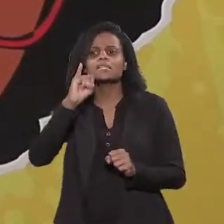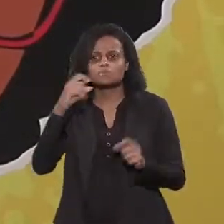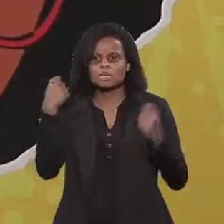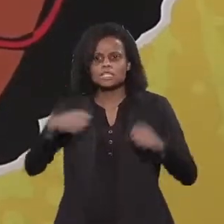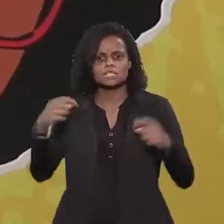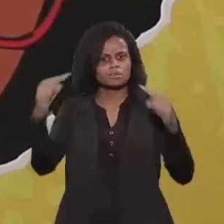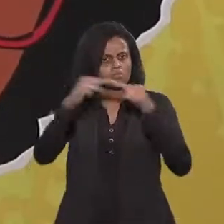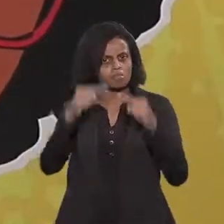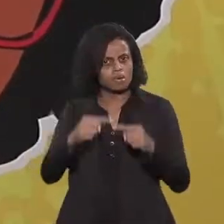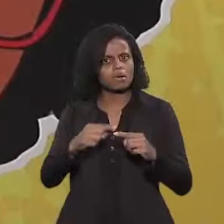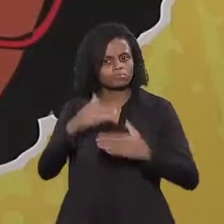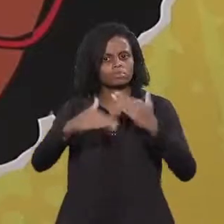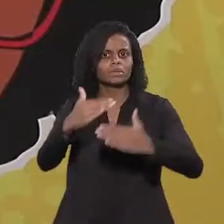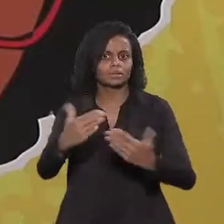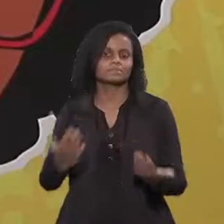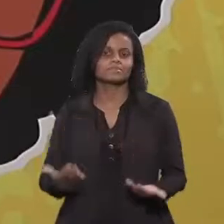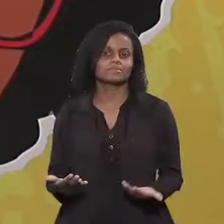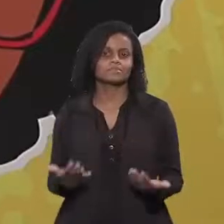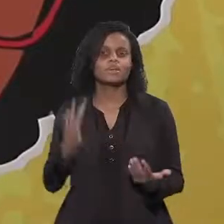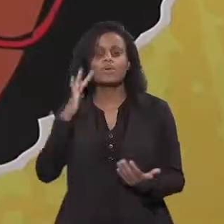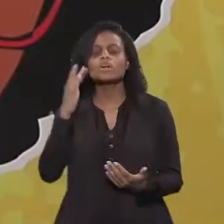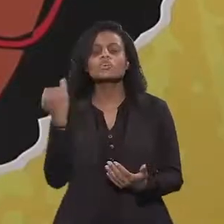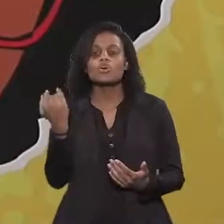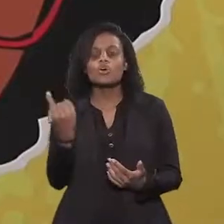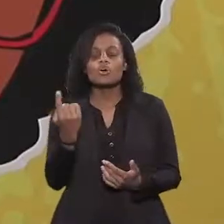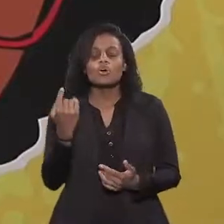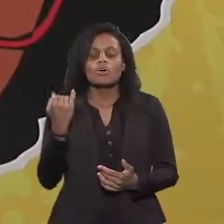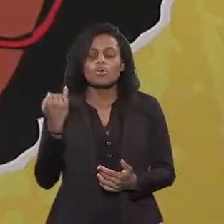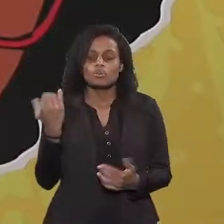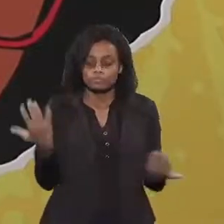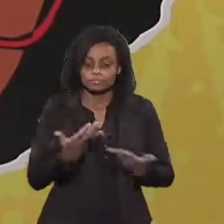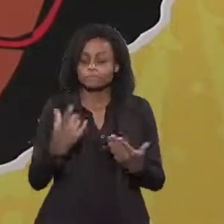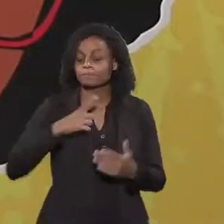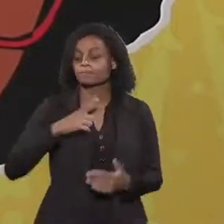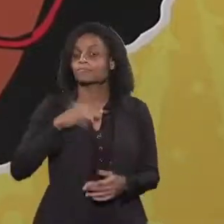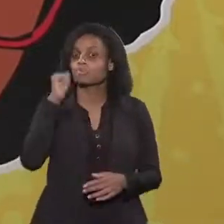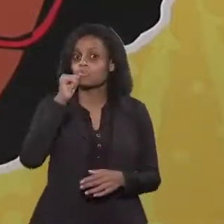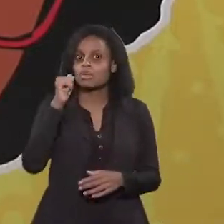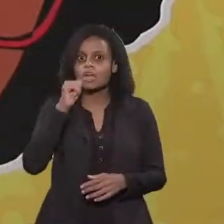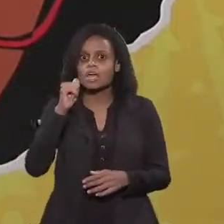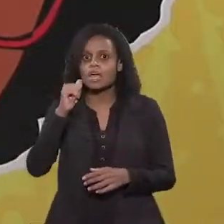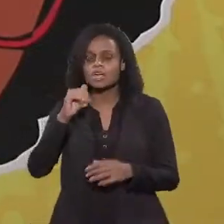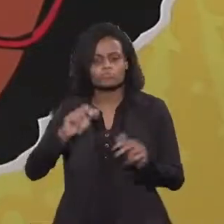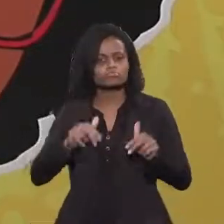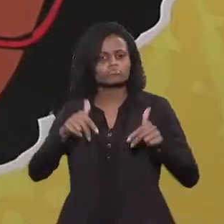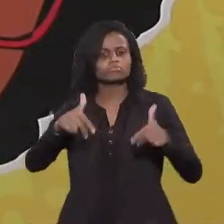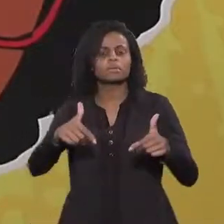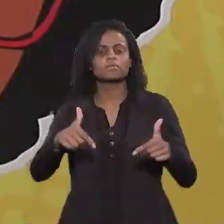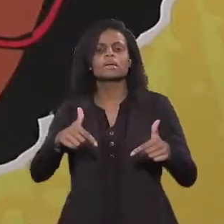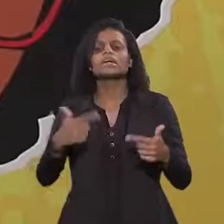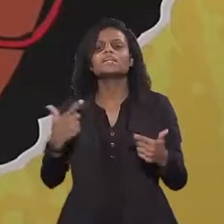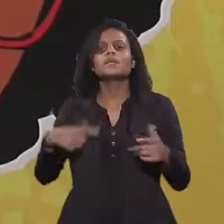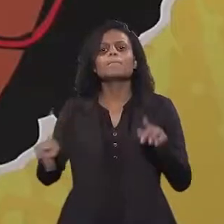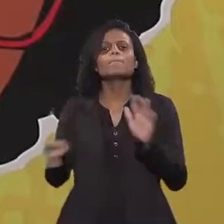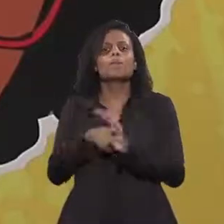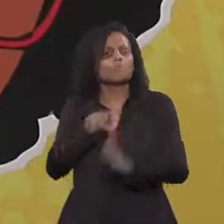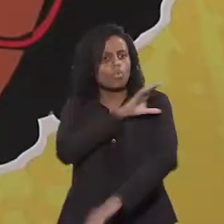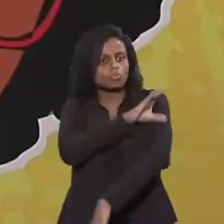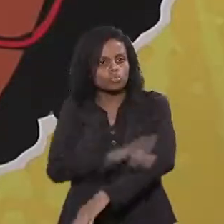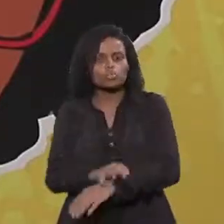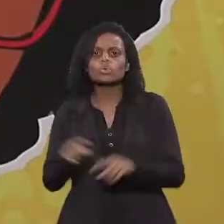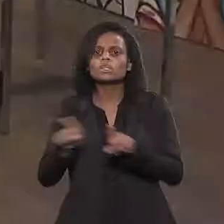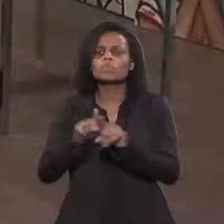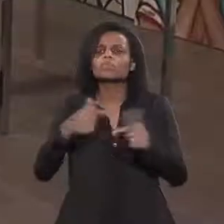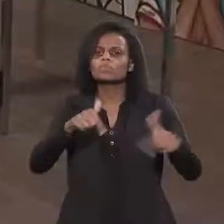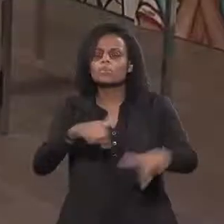nada se ela não for para frente, né? Então, eu acho que hoje a gente tem mulheres protagonizando essa vanguarda, acho que está na cultura, está